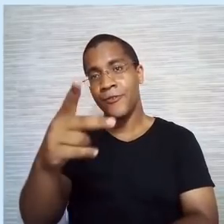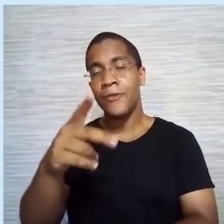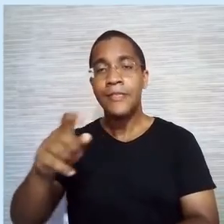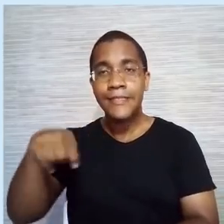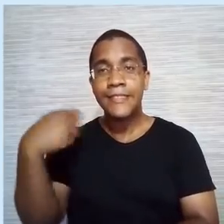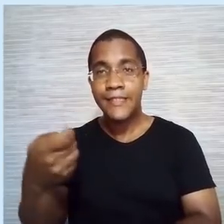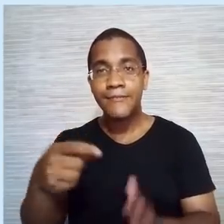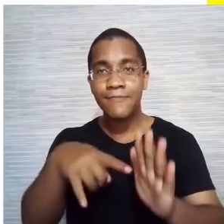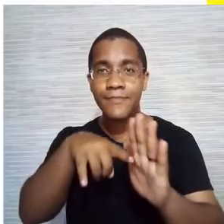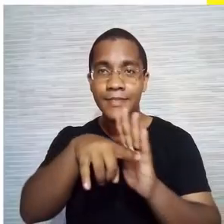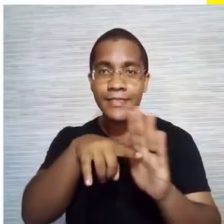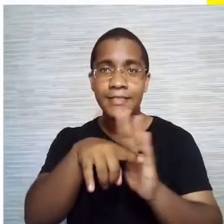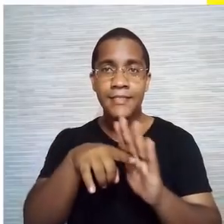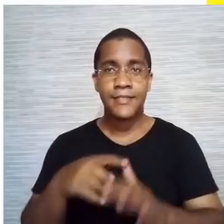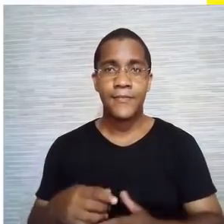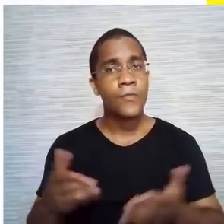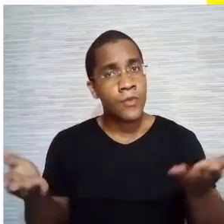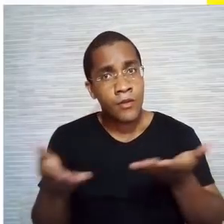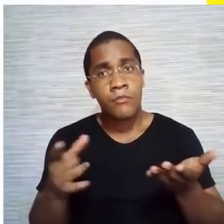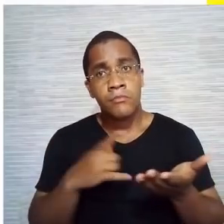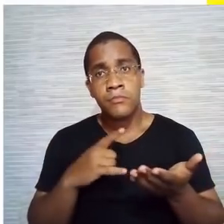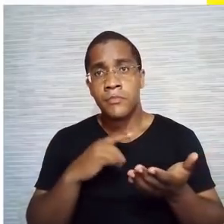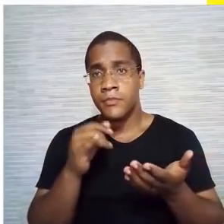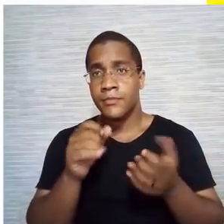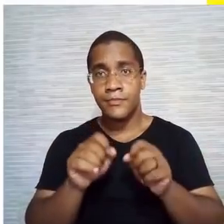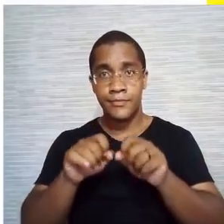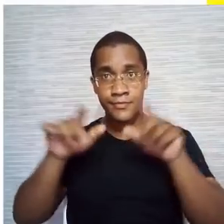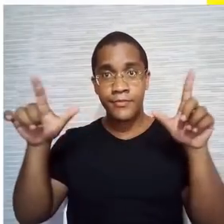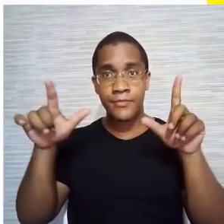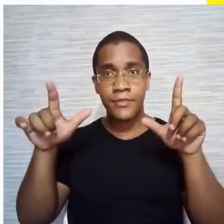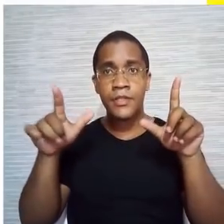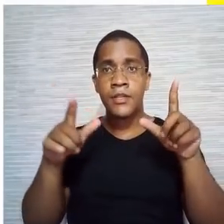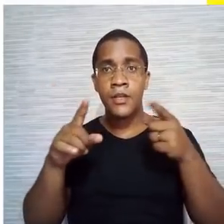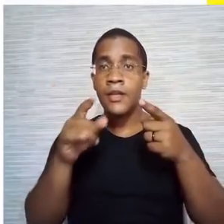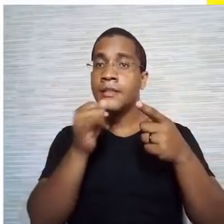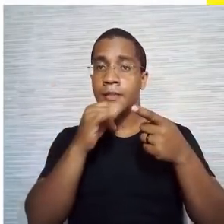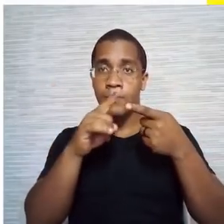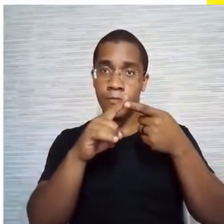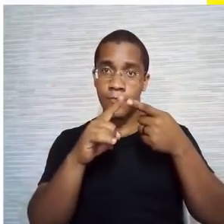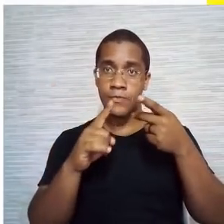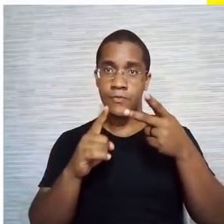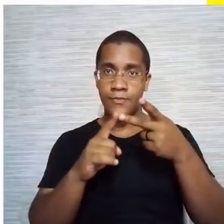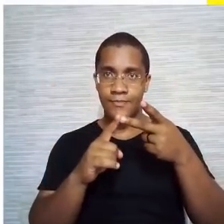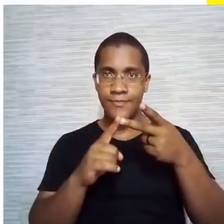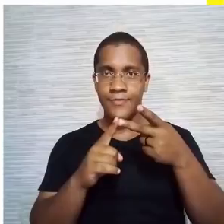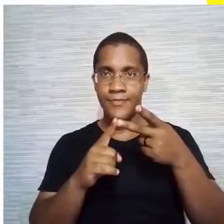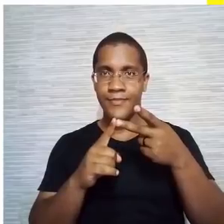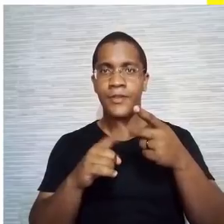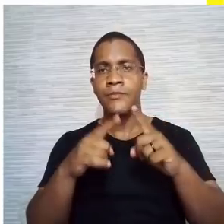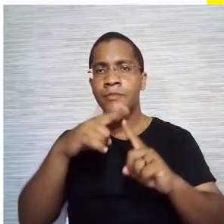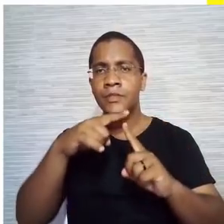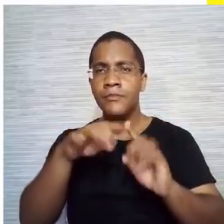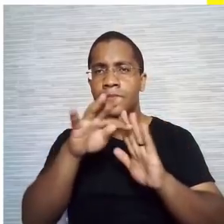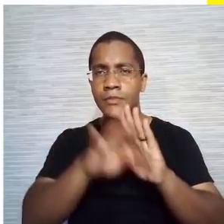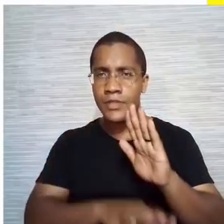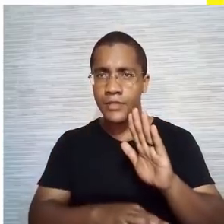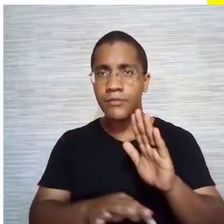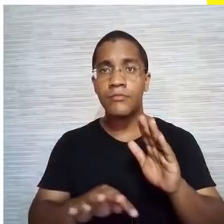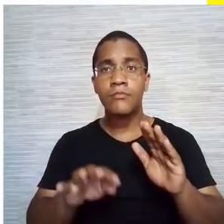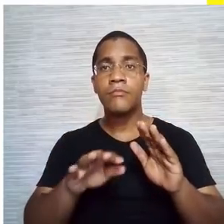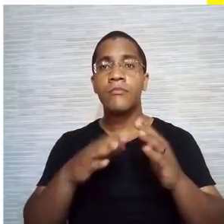como pesquisador. Utilizei aqui, como está na tela, dois exemplos de gêneros, no